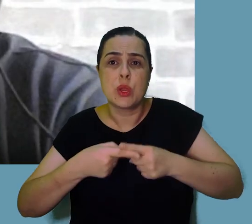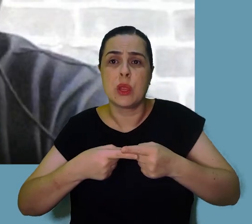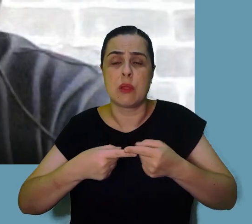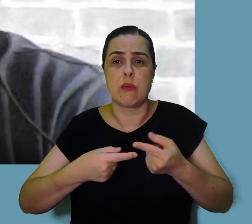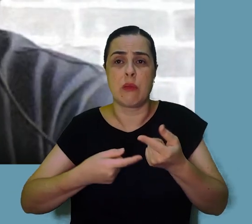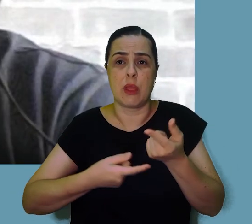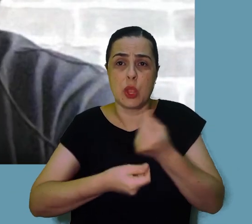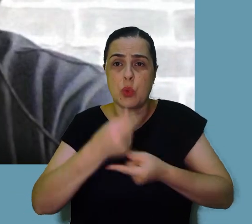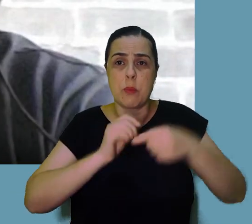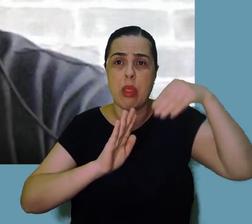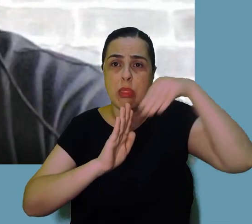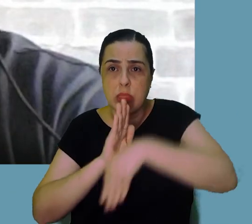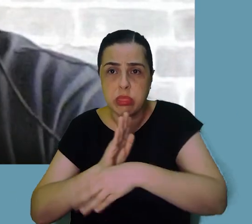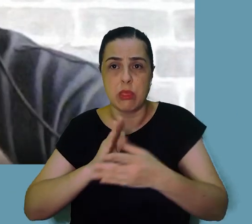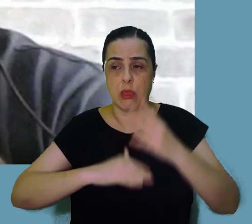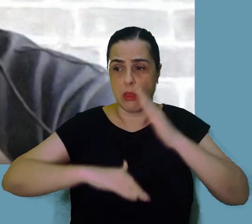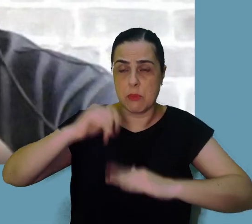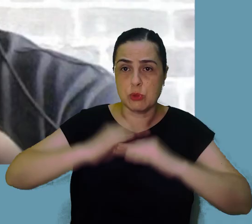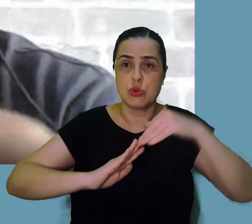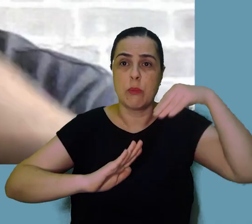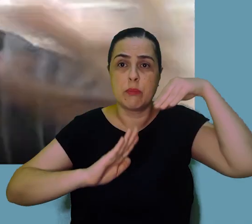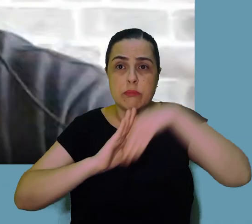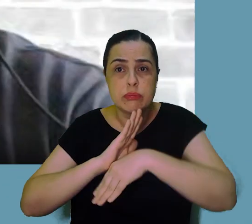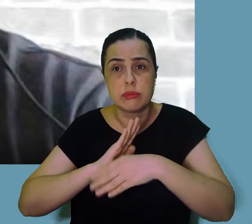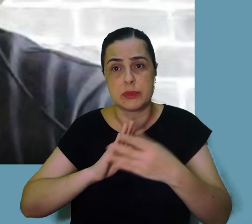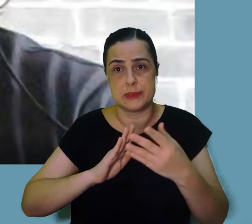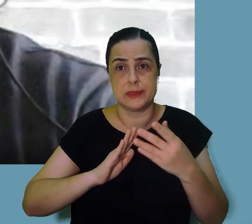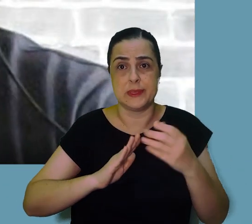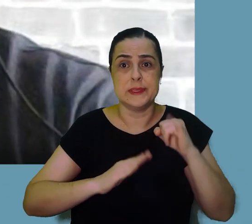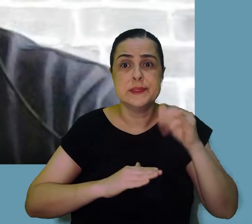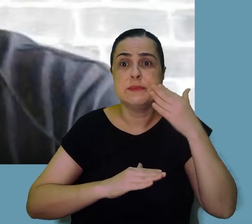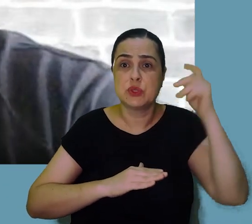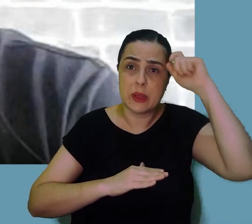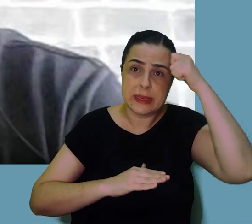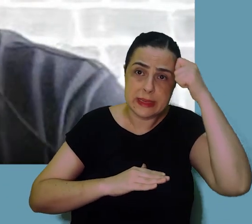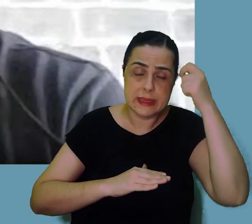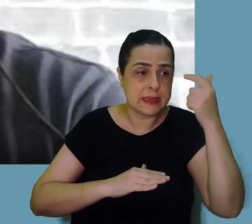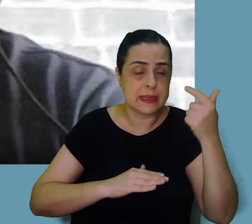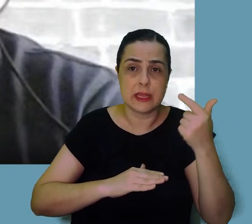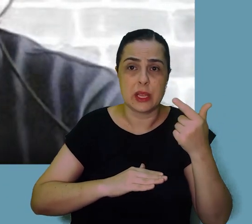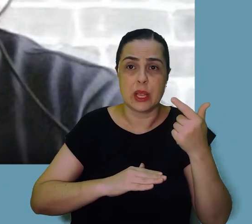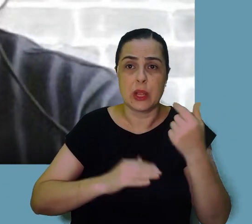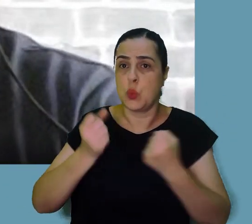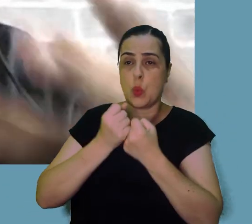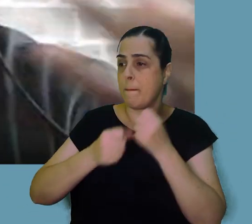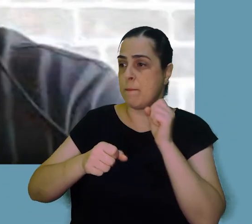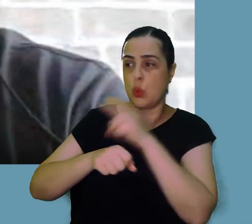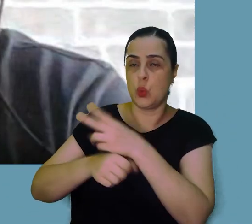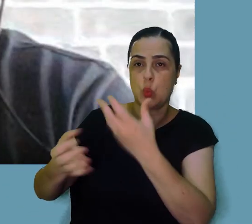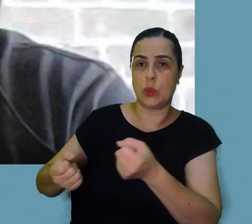opere. Então a gente faz vou usar um termo cordial, apelo às empresas